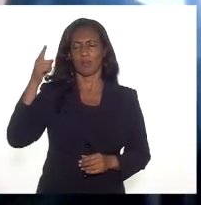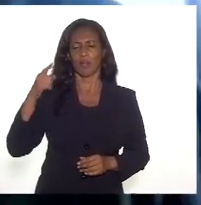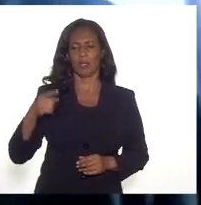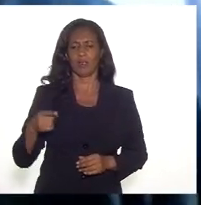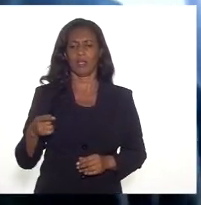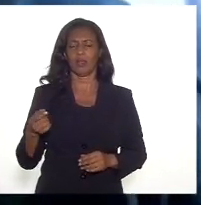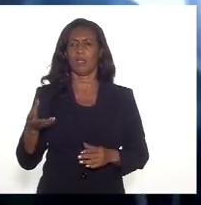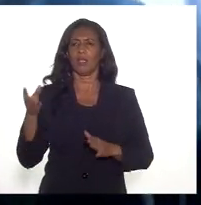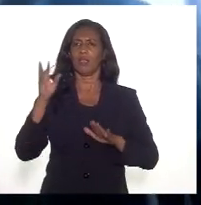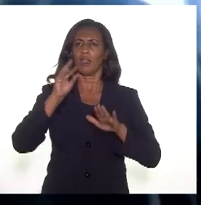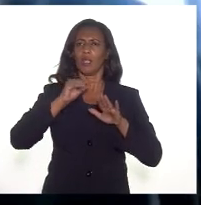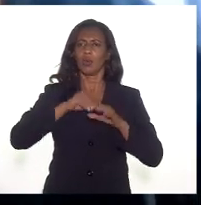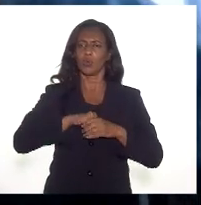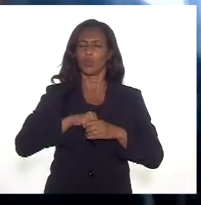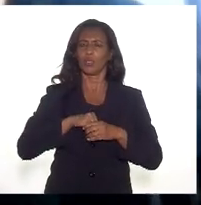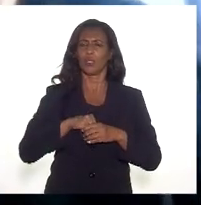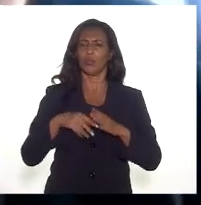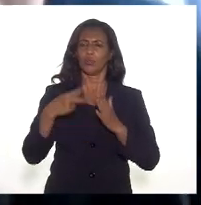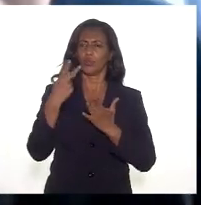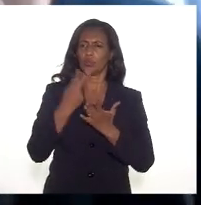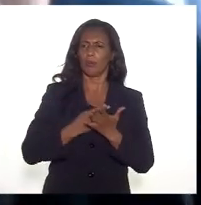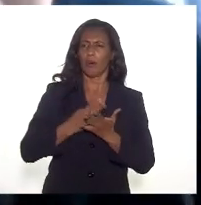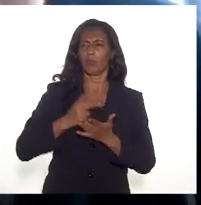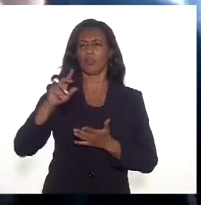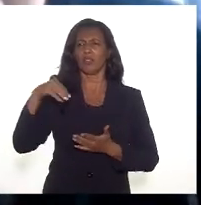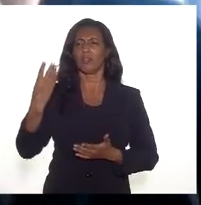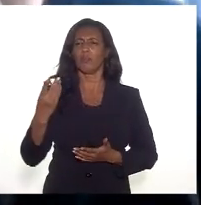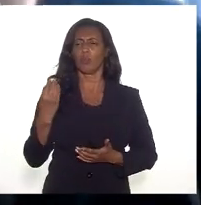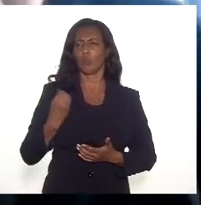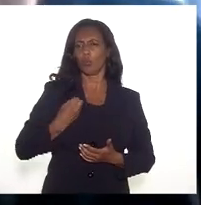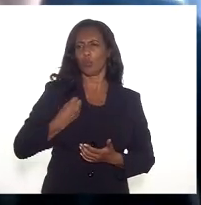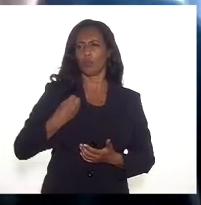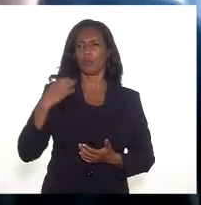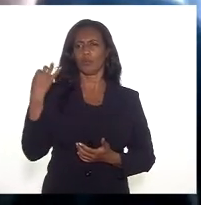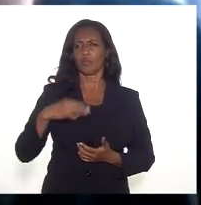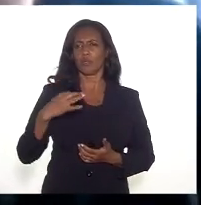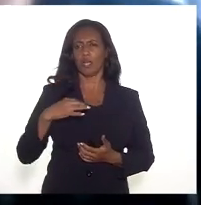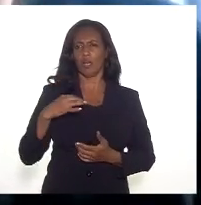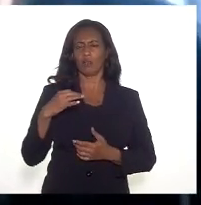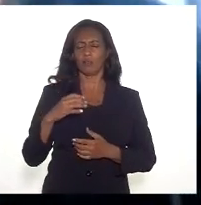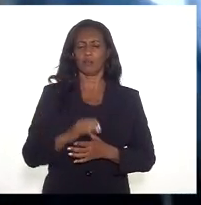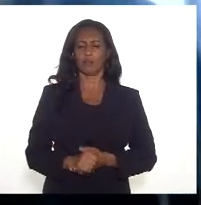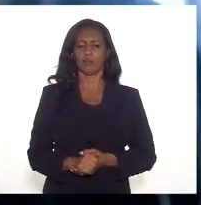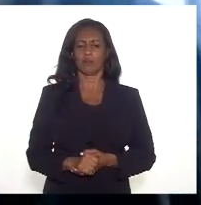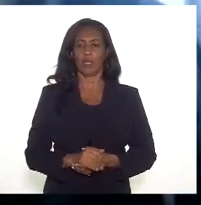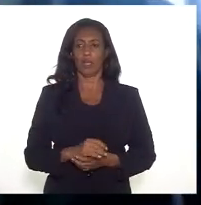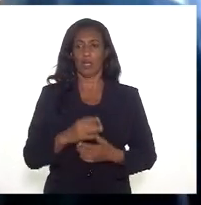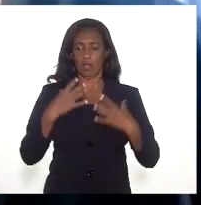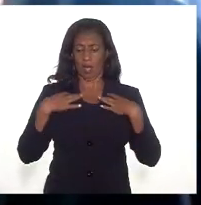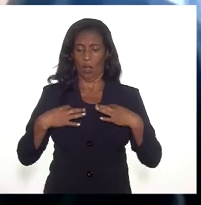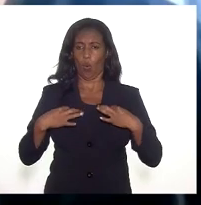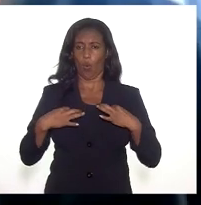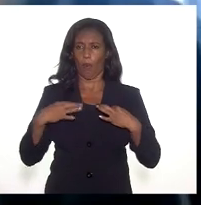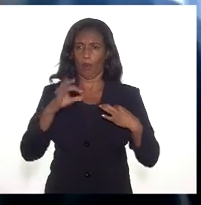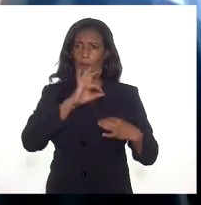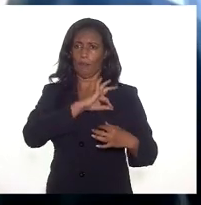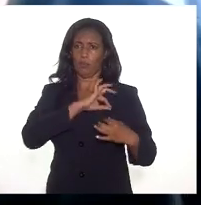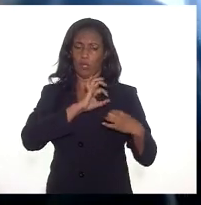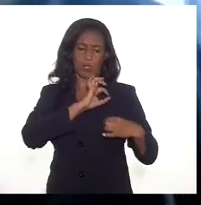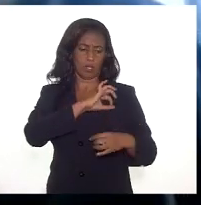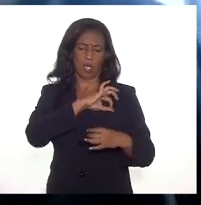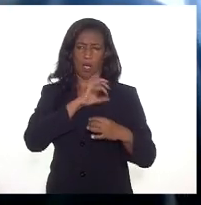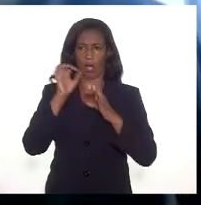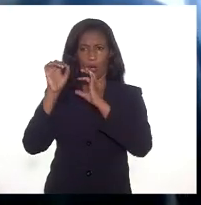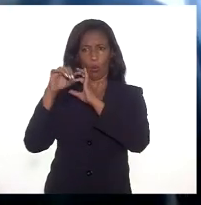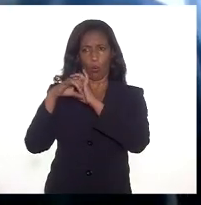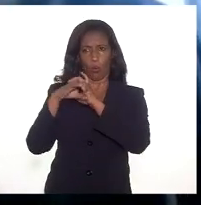inclusão de pauta desse. Depois eu lhe mando o número certinho das câmeras nos uniformes. E também, que eu já